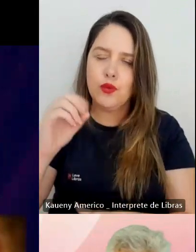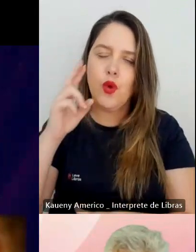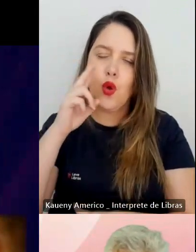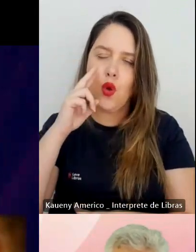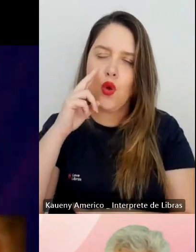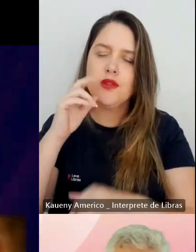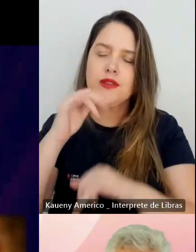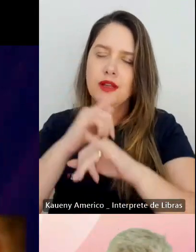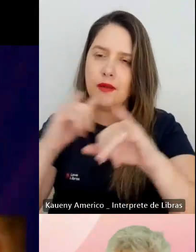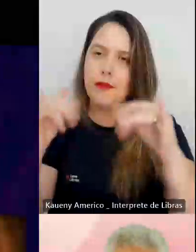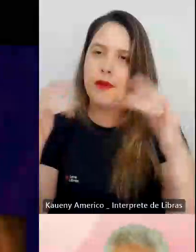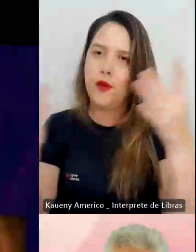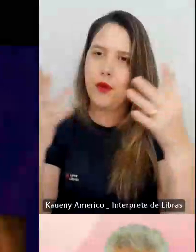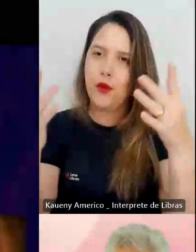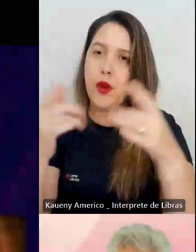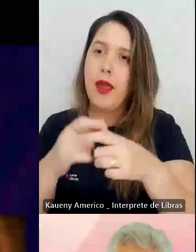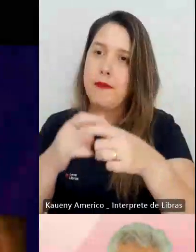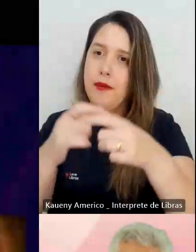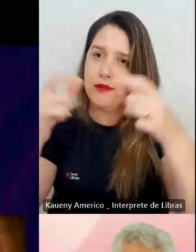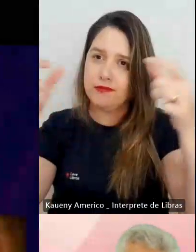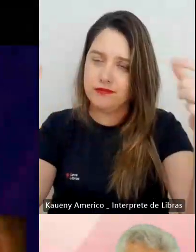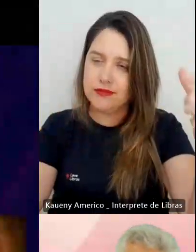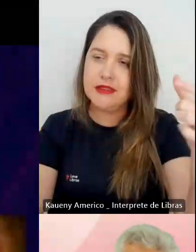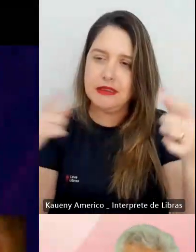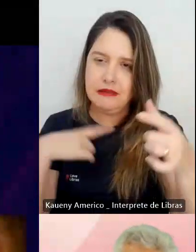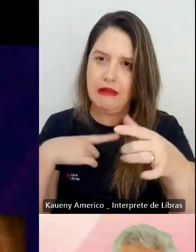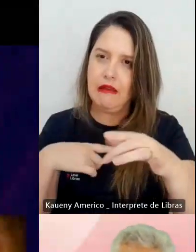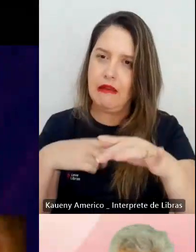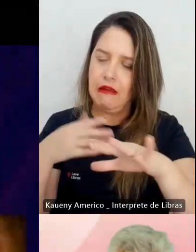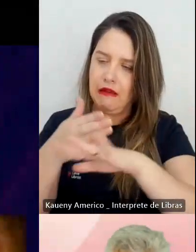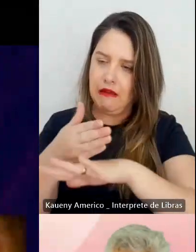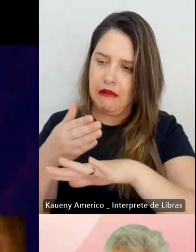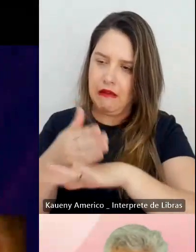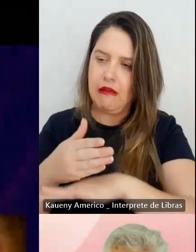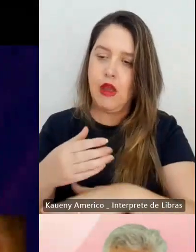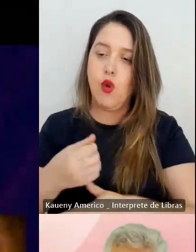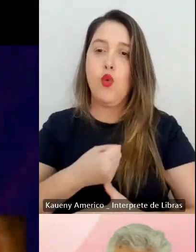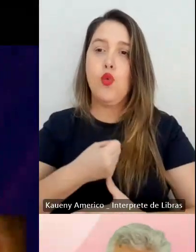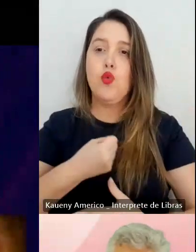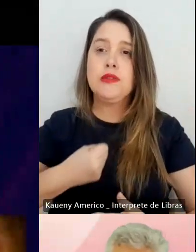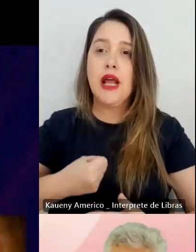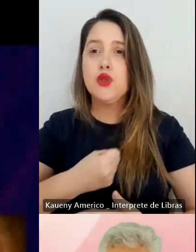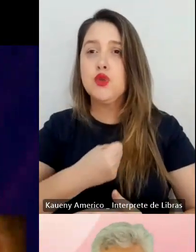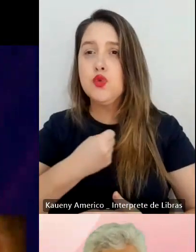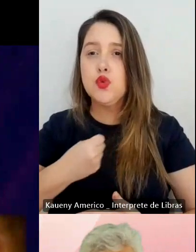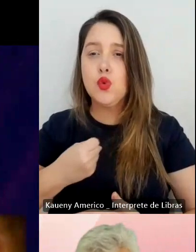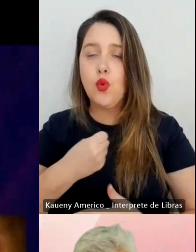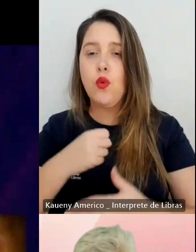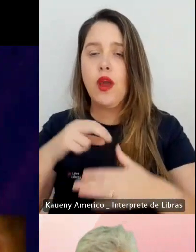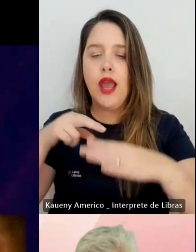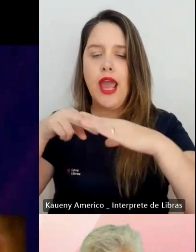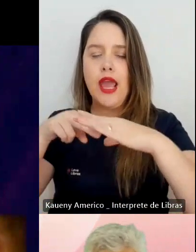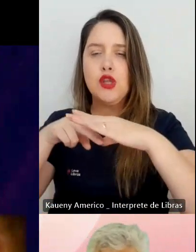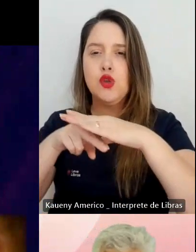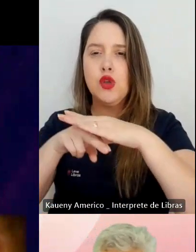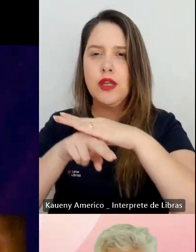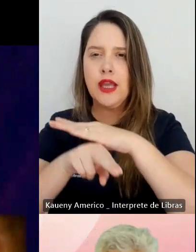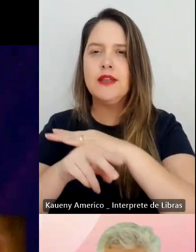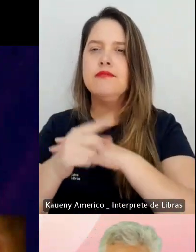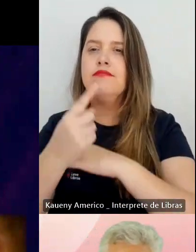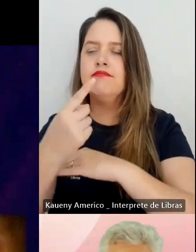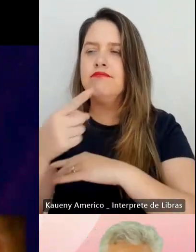da população tem realmente acesso. Ultrassom e ressonância, eles também são utilizados em casos especiais no